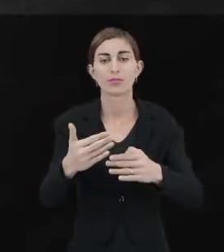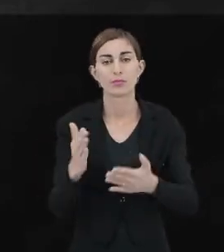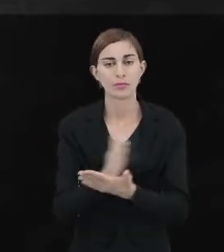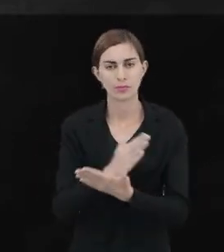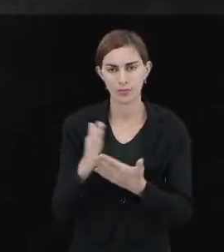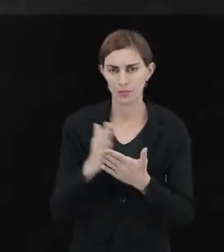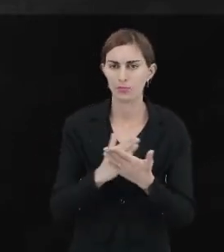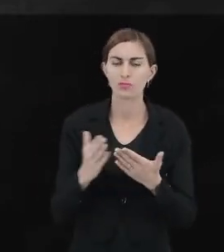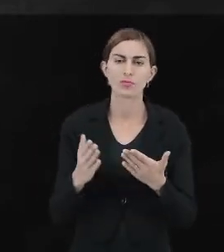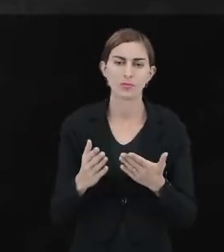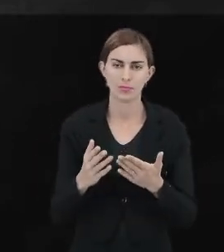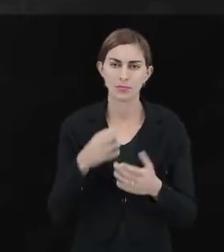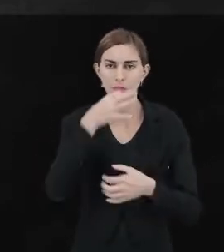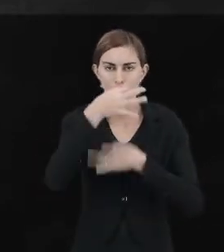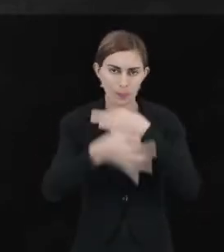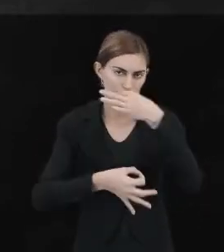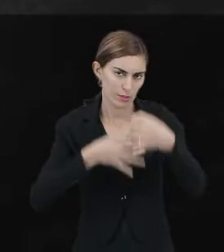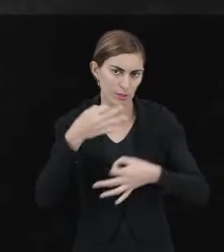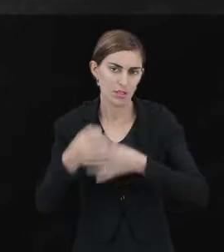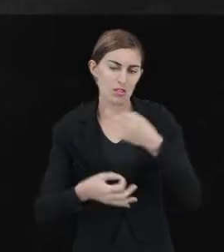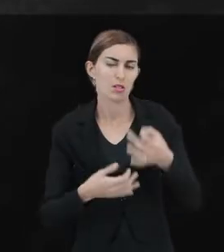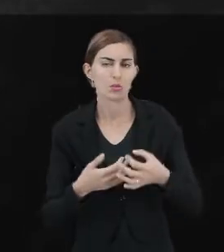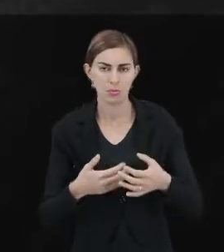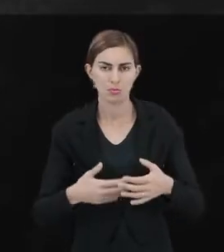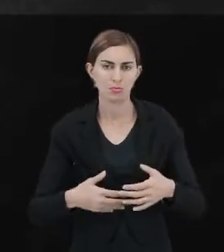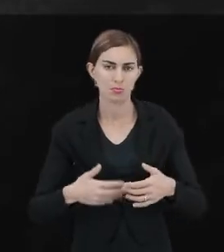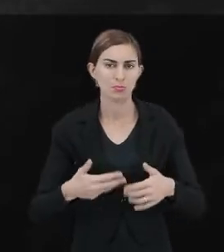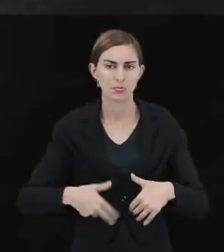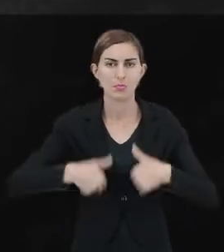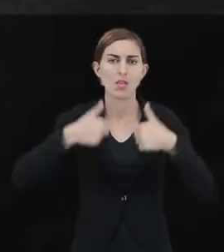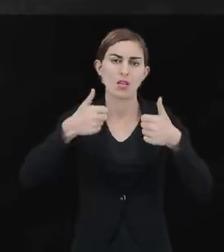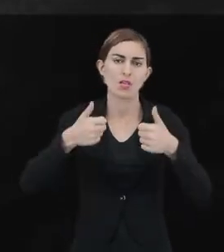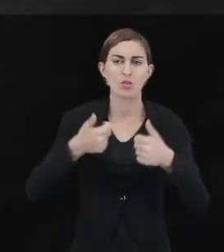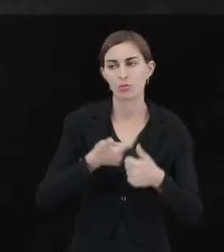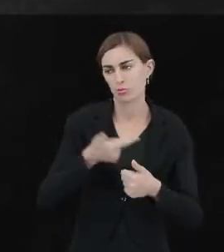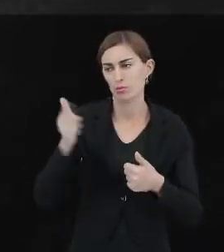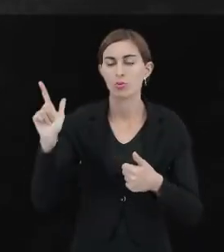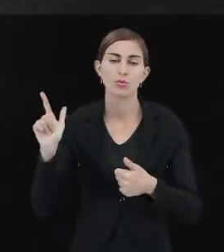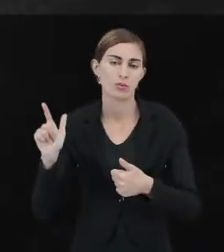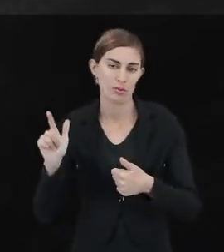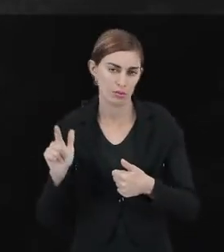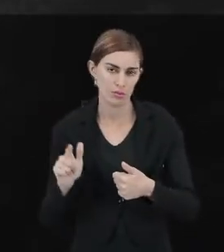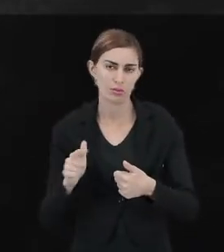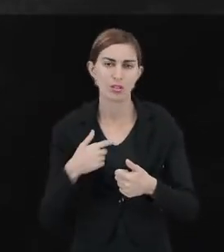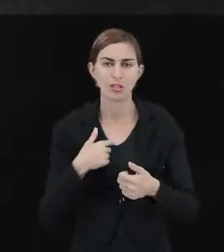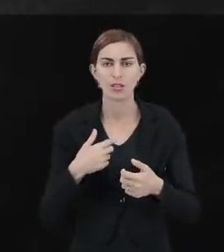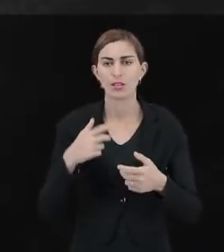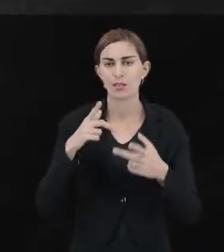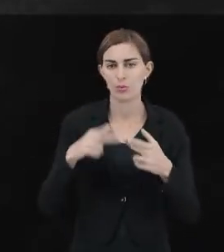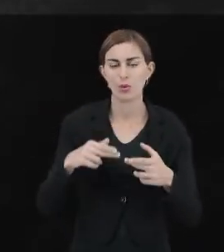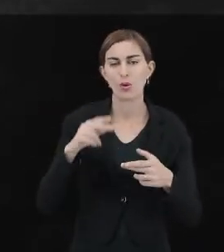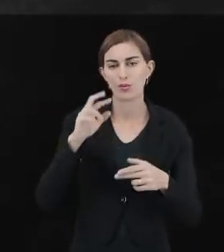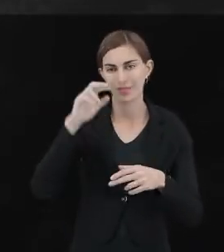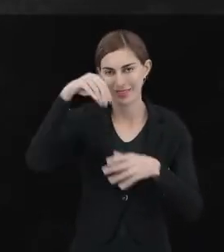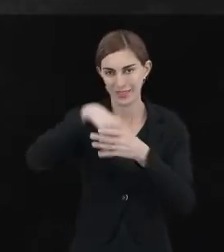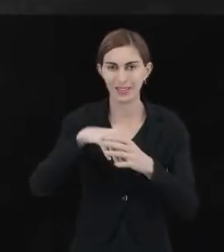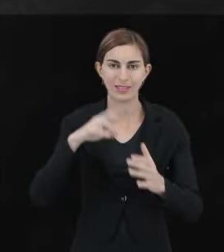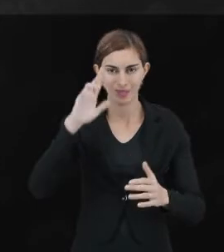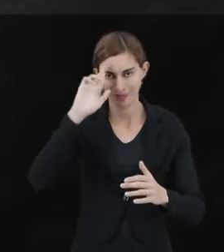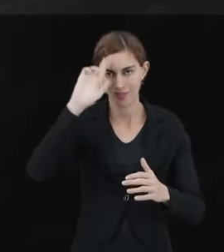processo, algumas vozes são mais ouvidas do que outras, em função das relações de poder ali